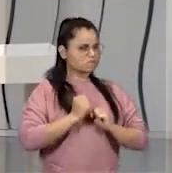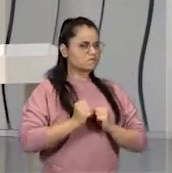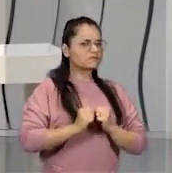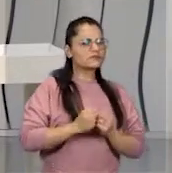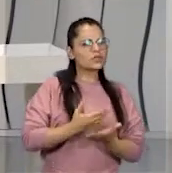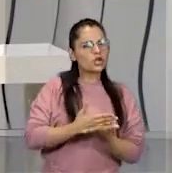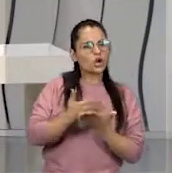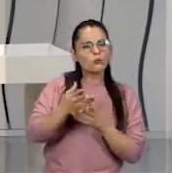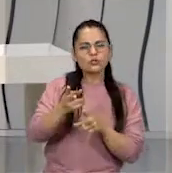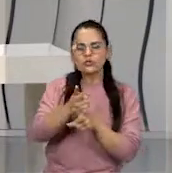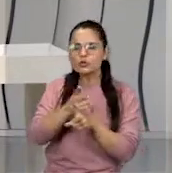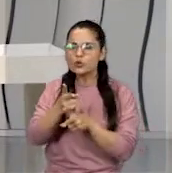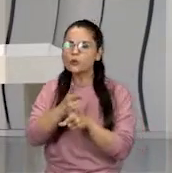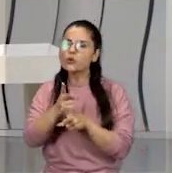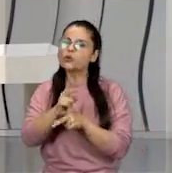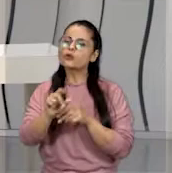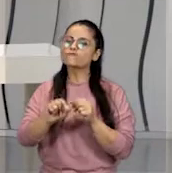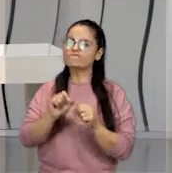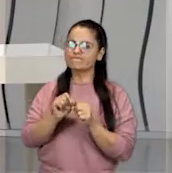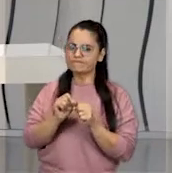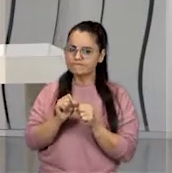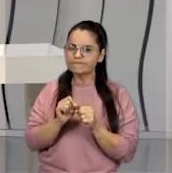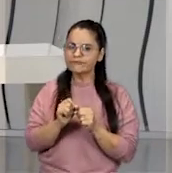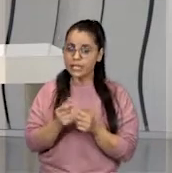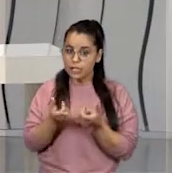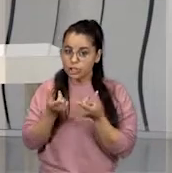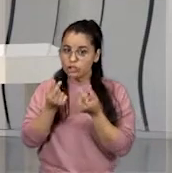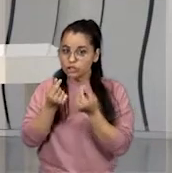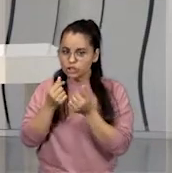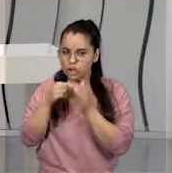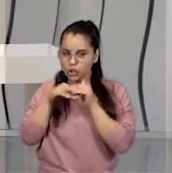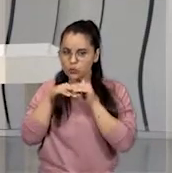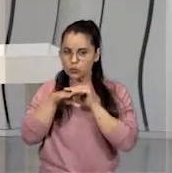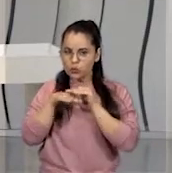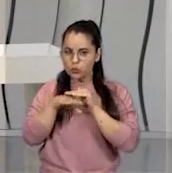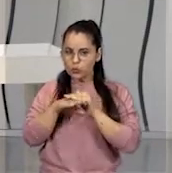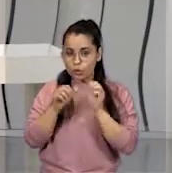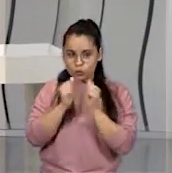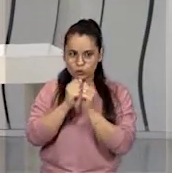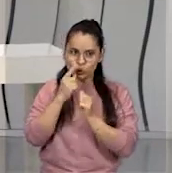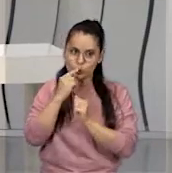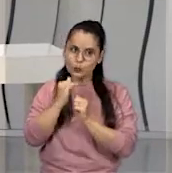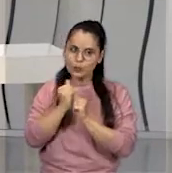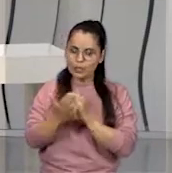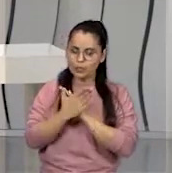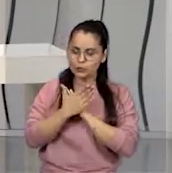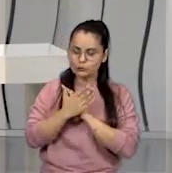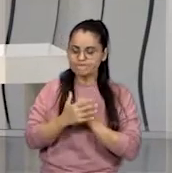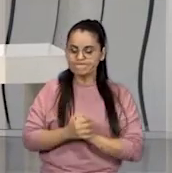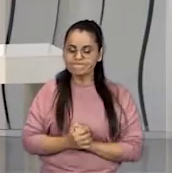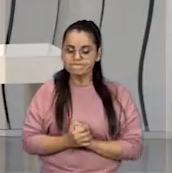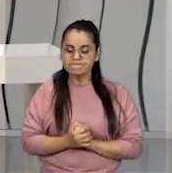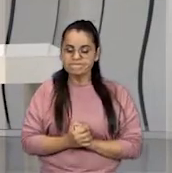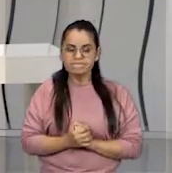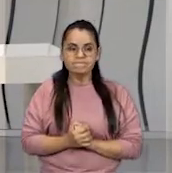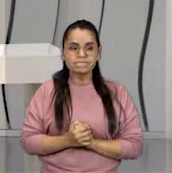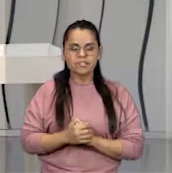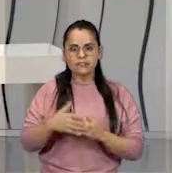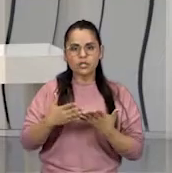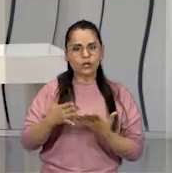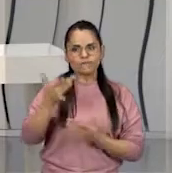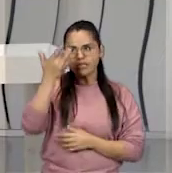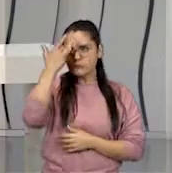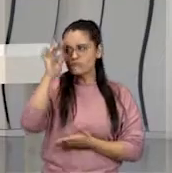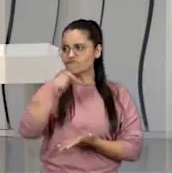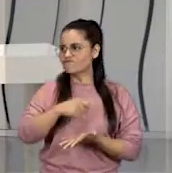ele começou a buscar. Ele juntou um pouco de dinheiro com o pai, né? O pai na verdade ajudou ele a ser, que ele falou, eu não sei ler, não